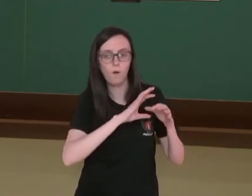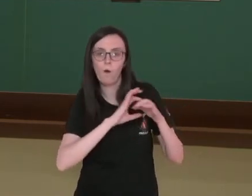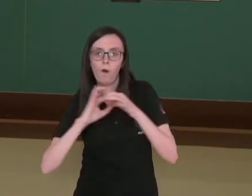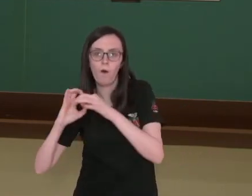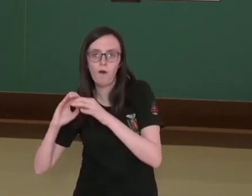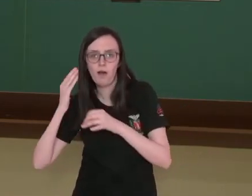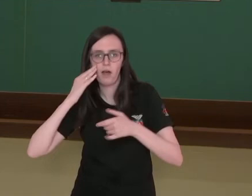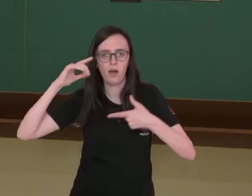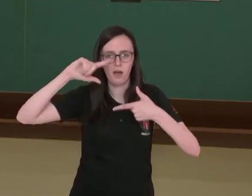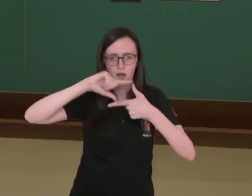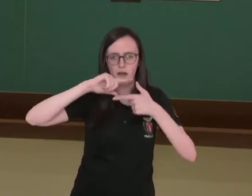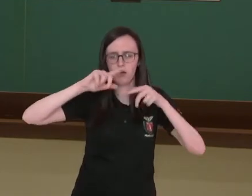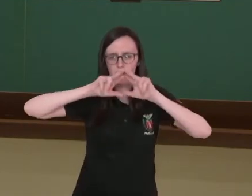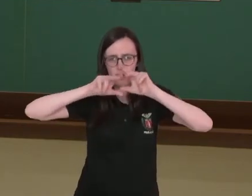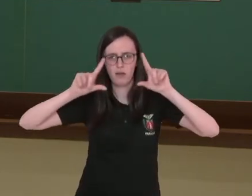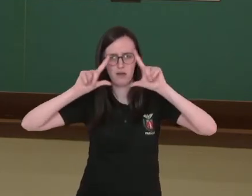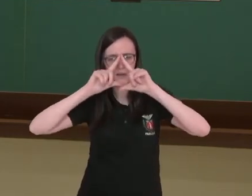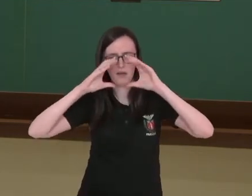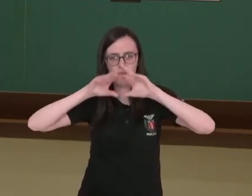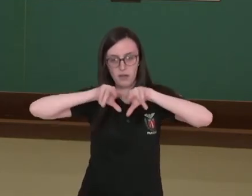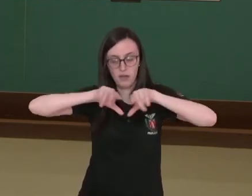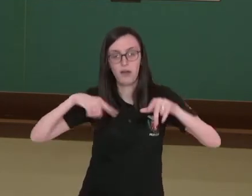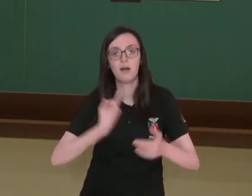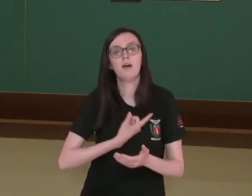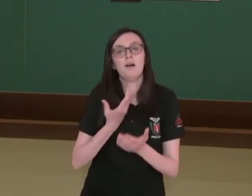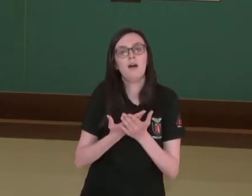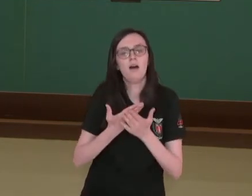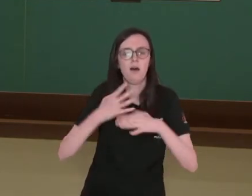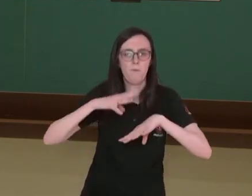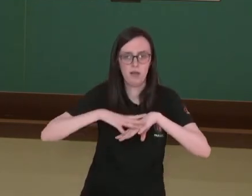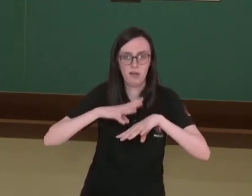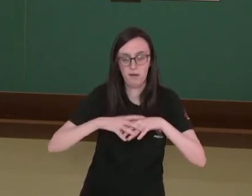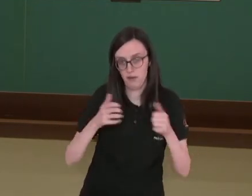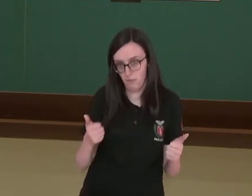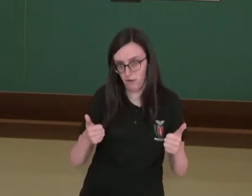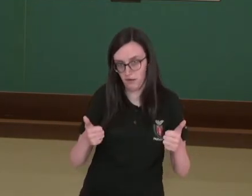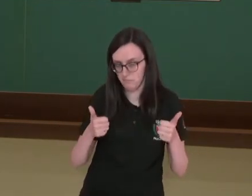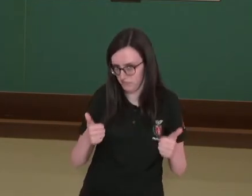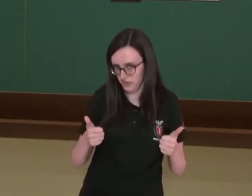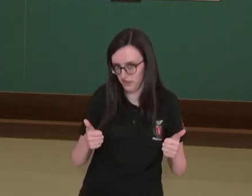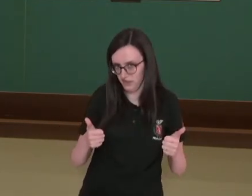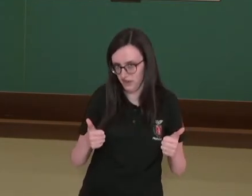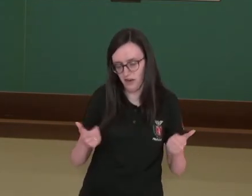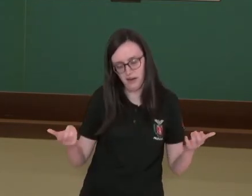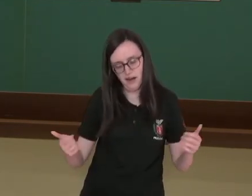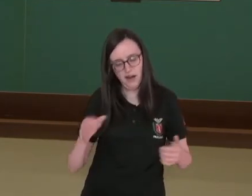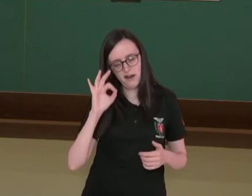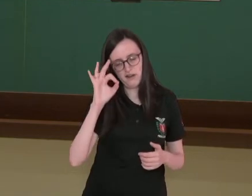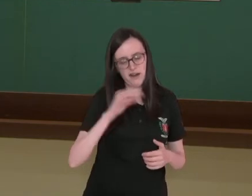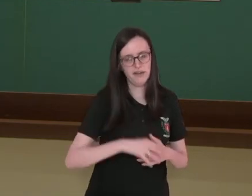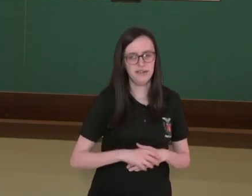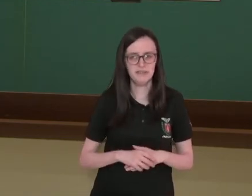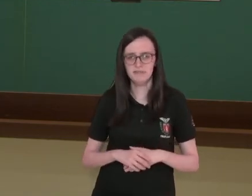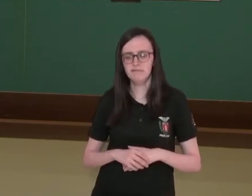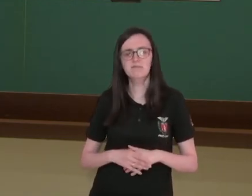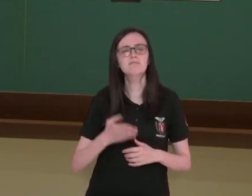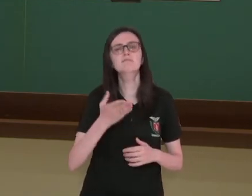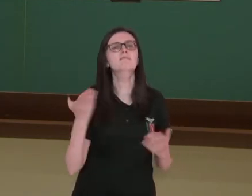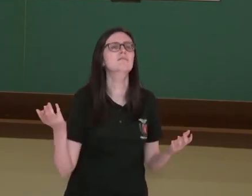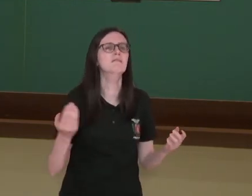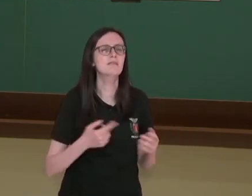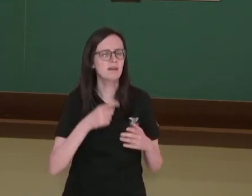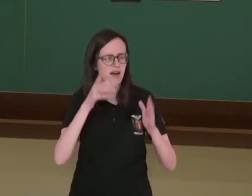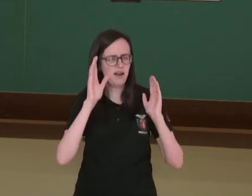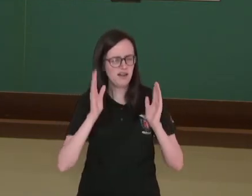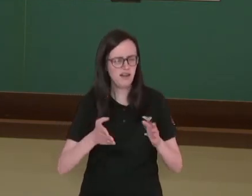geométrico, né, junto aí com o nosso estudo matemático, tá bom? Beleza? Então tá joia, né? E aí, você